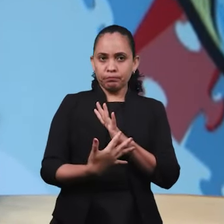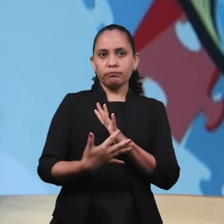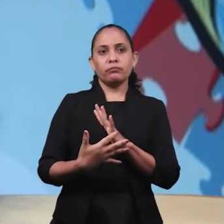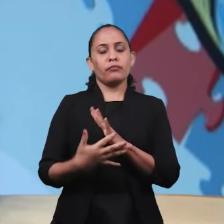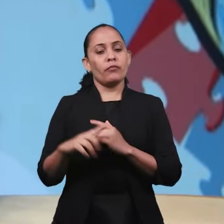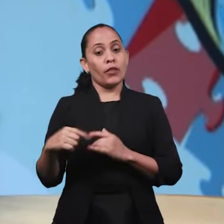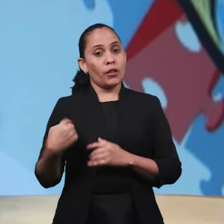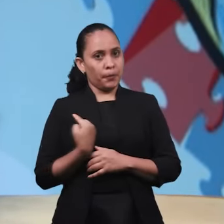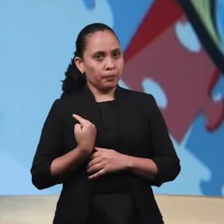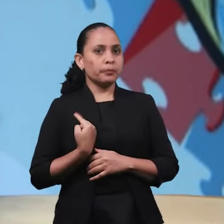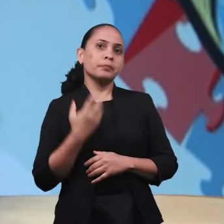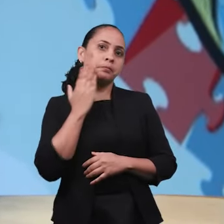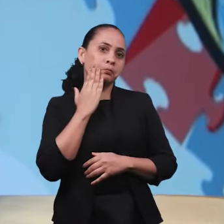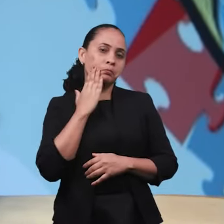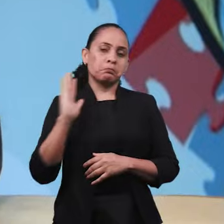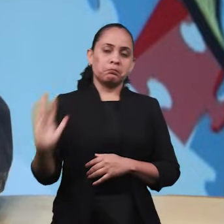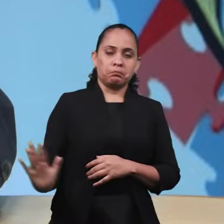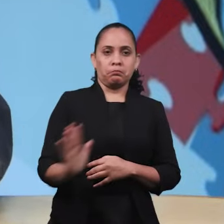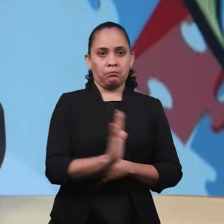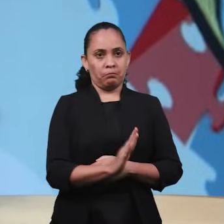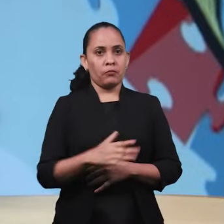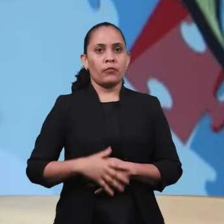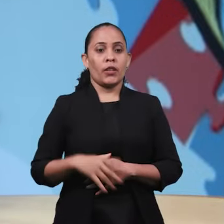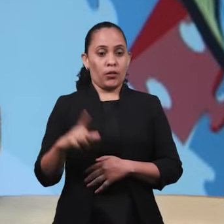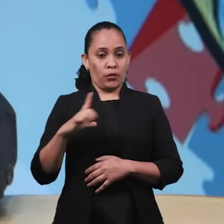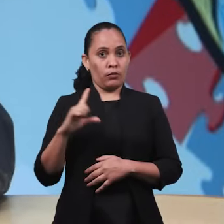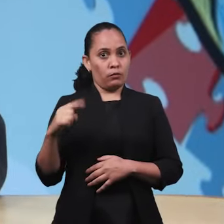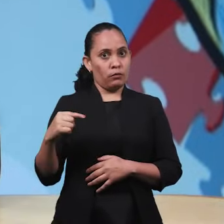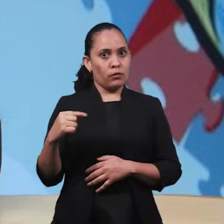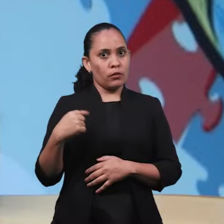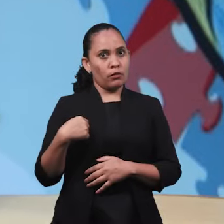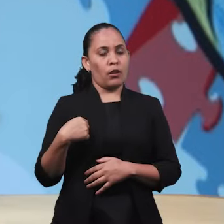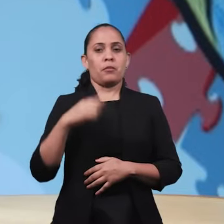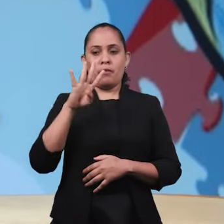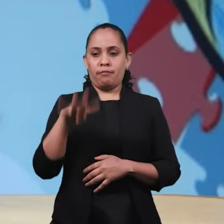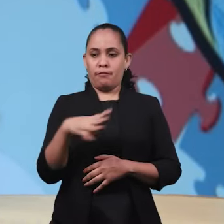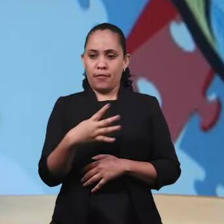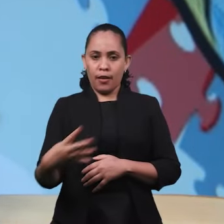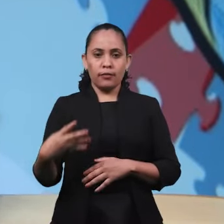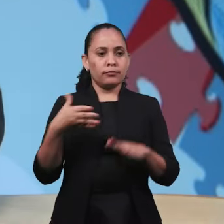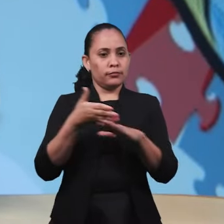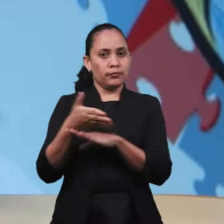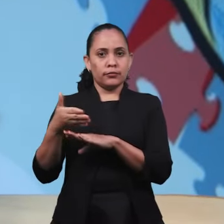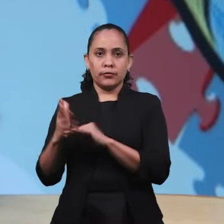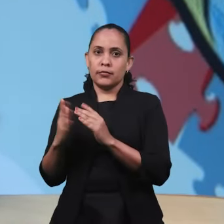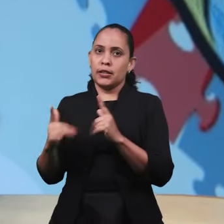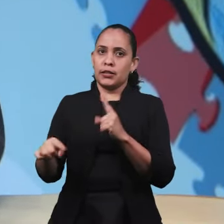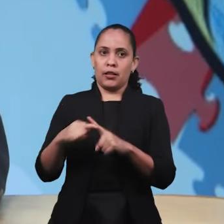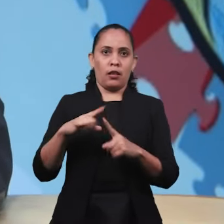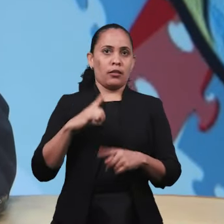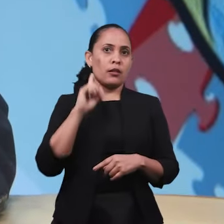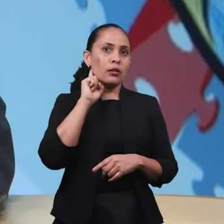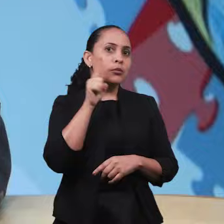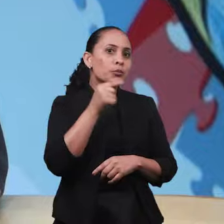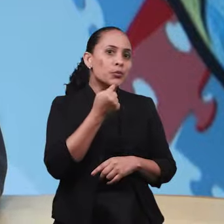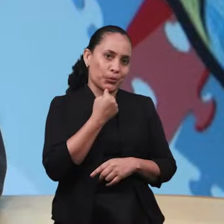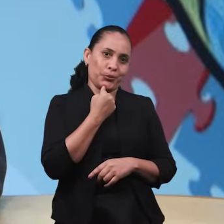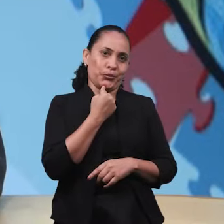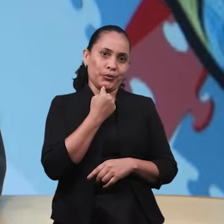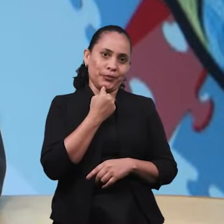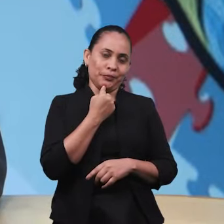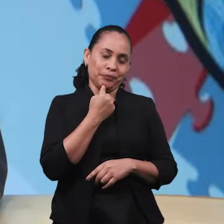não temos assim. Mas o que nós temos? Nós temos escalas de intérpretes que rodam as igrejas aonde tem os